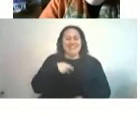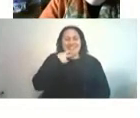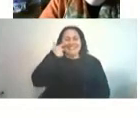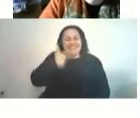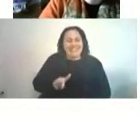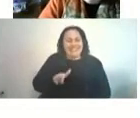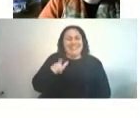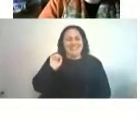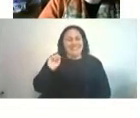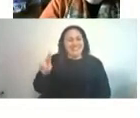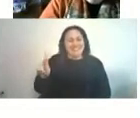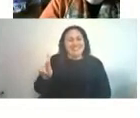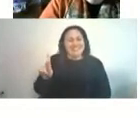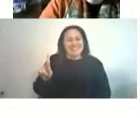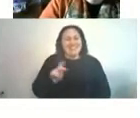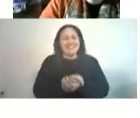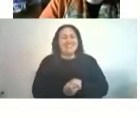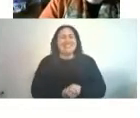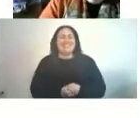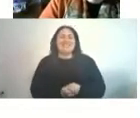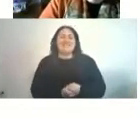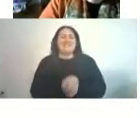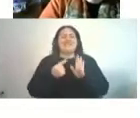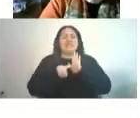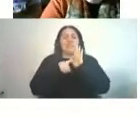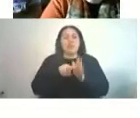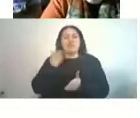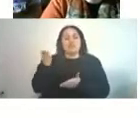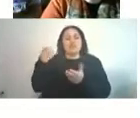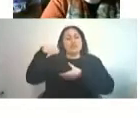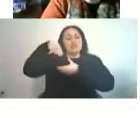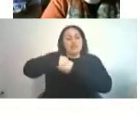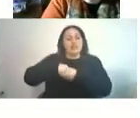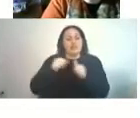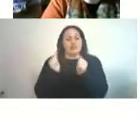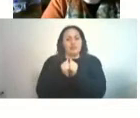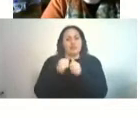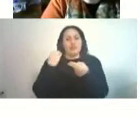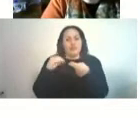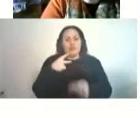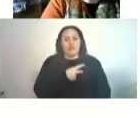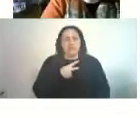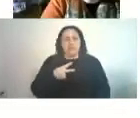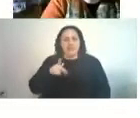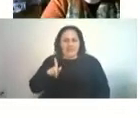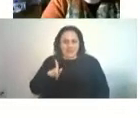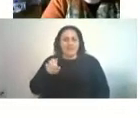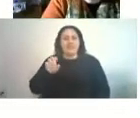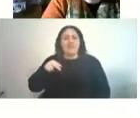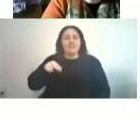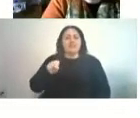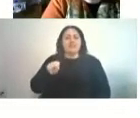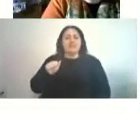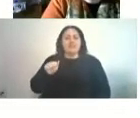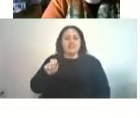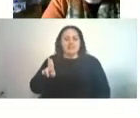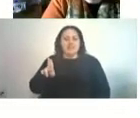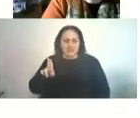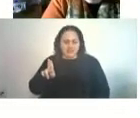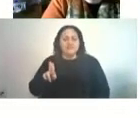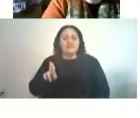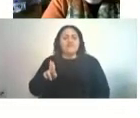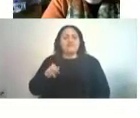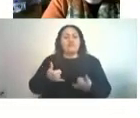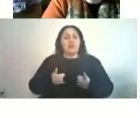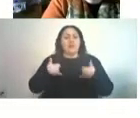então, professora, aqui, trazendo, né, que a senhora está conosco na UFSPA, no PPG em Sal, que nos orgulha muito e